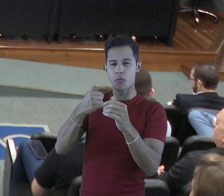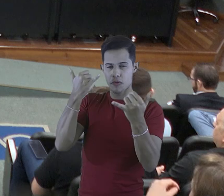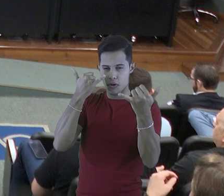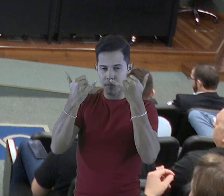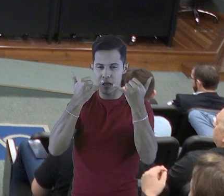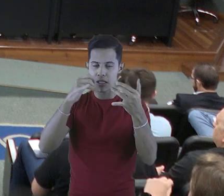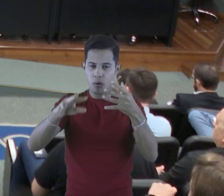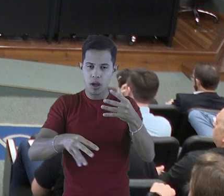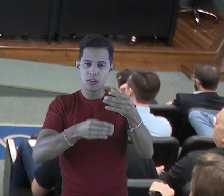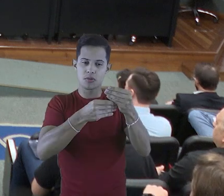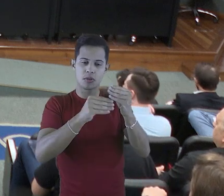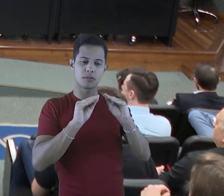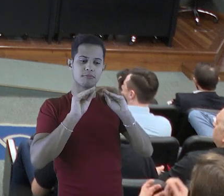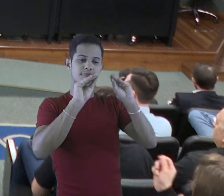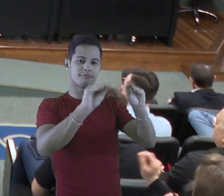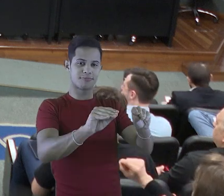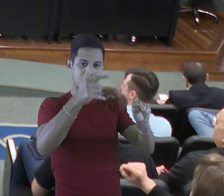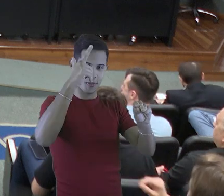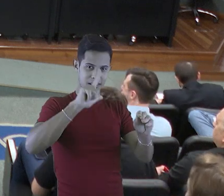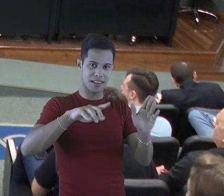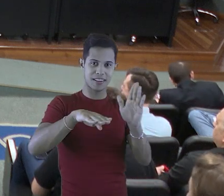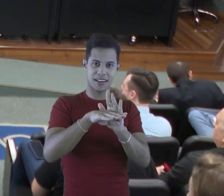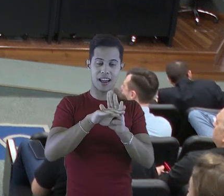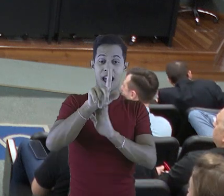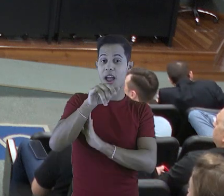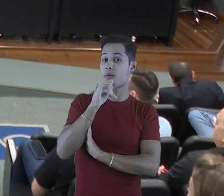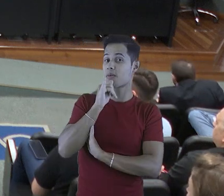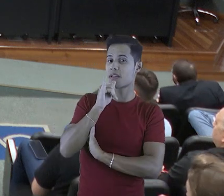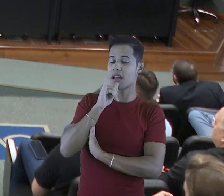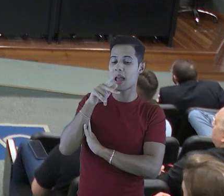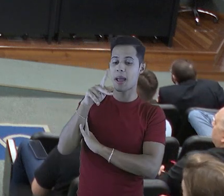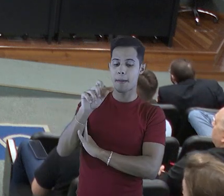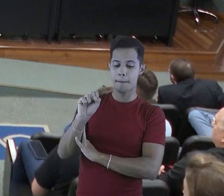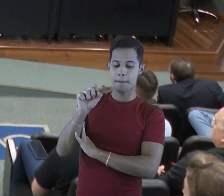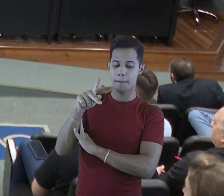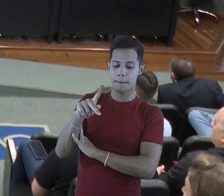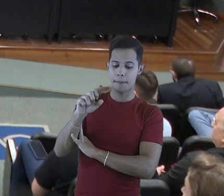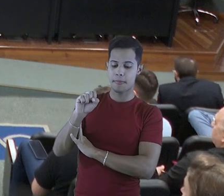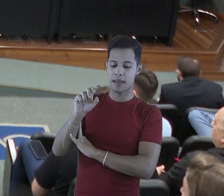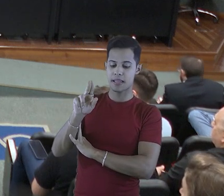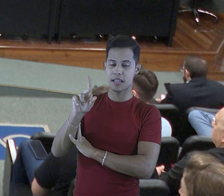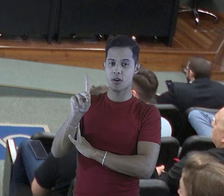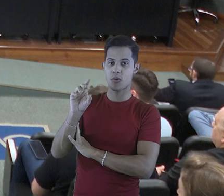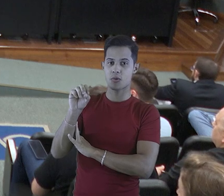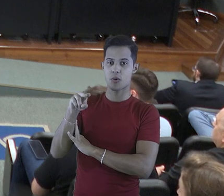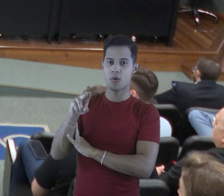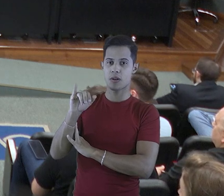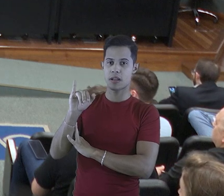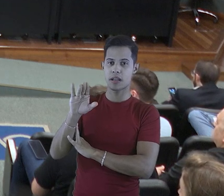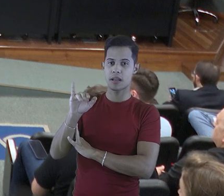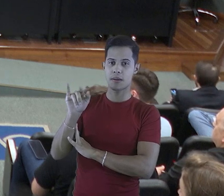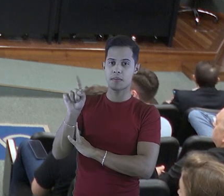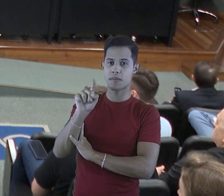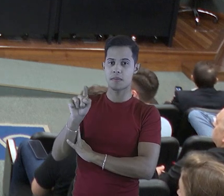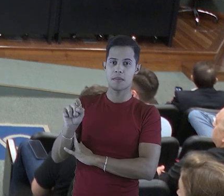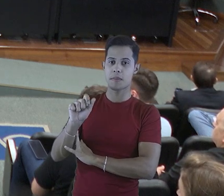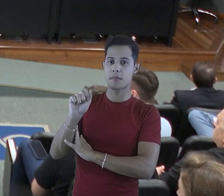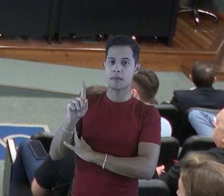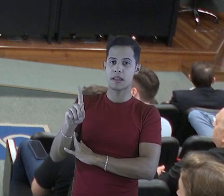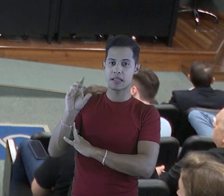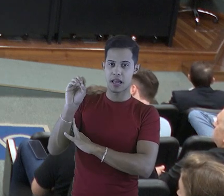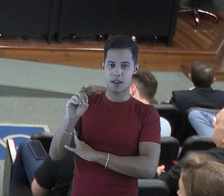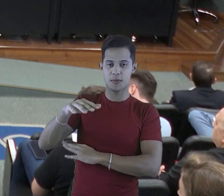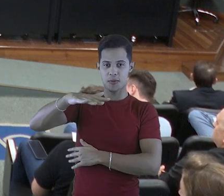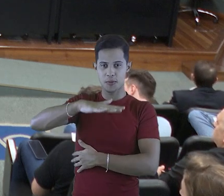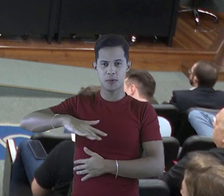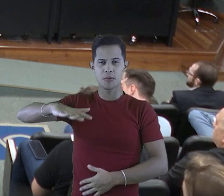Isso é um exemplo. O exemplo que vocês mais conhecem, mas não sabiam que era pseudo-anonimizado. Cookies. Vocês têm política de cookies